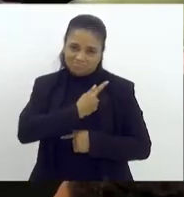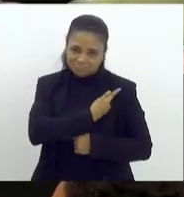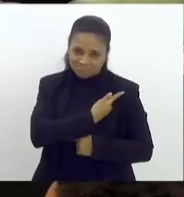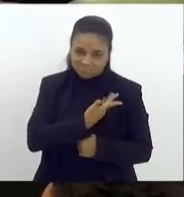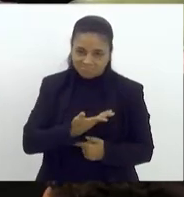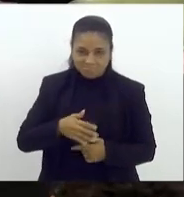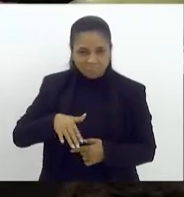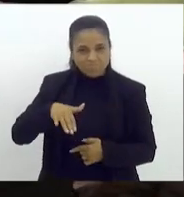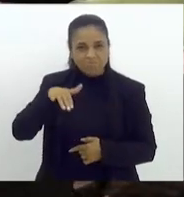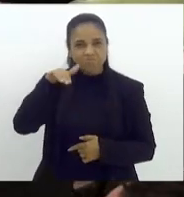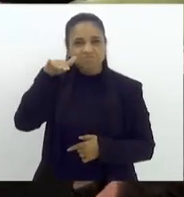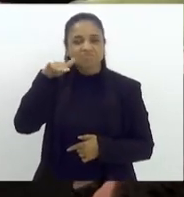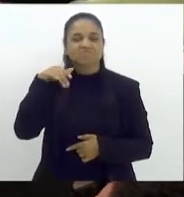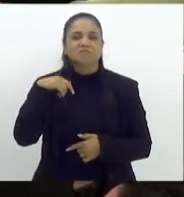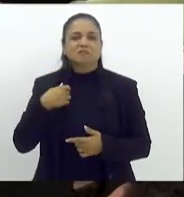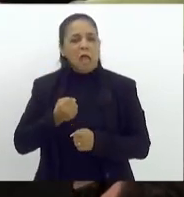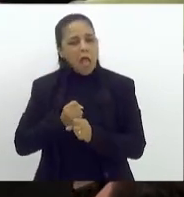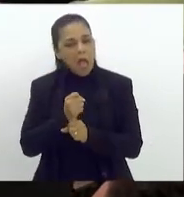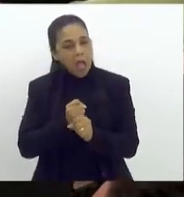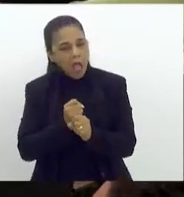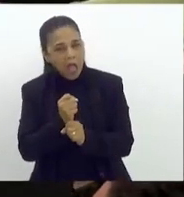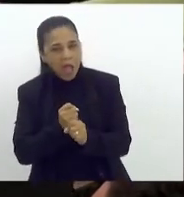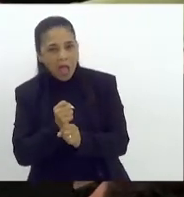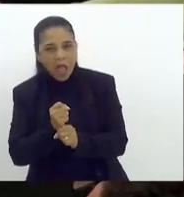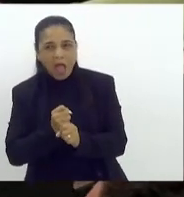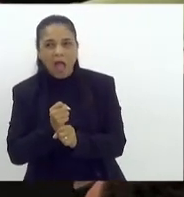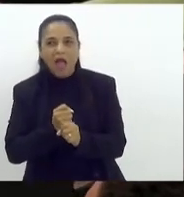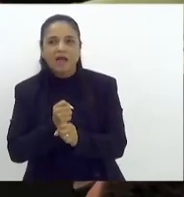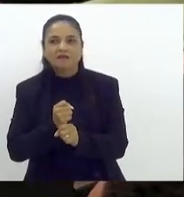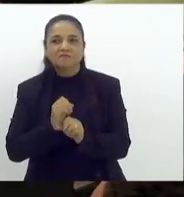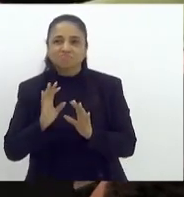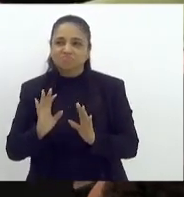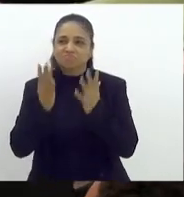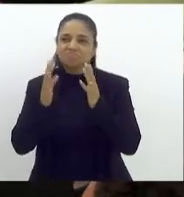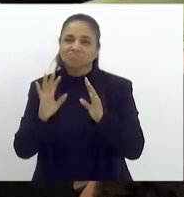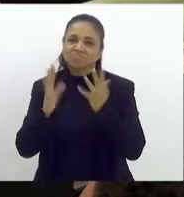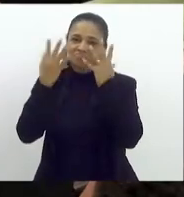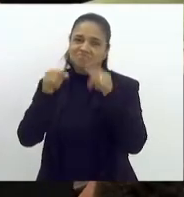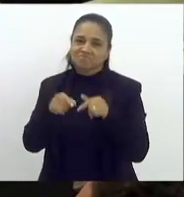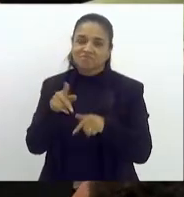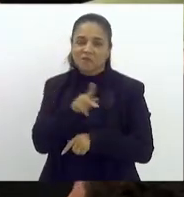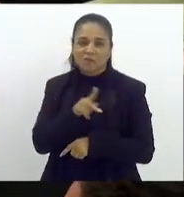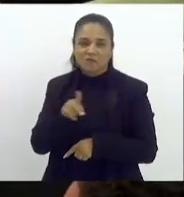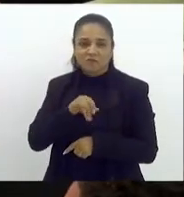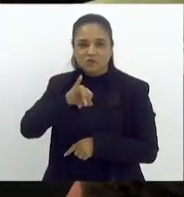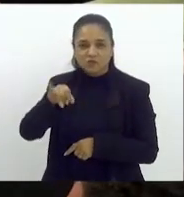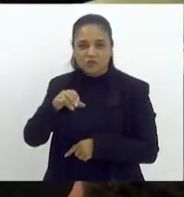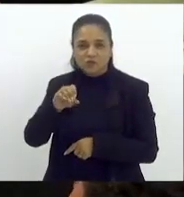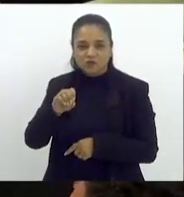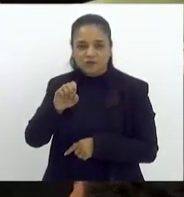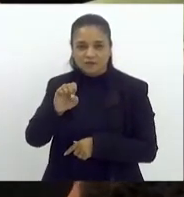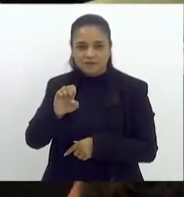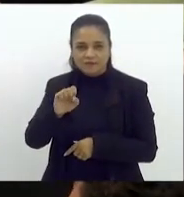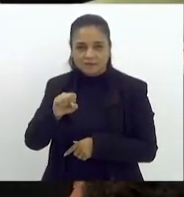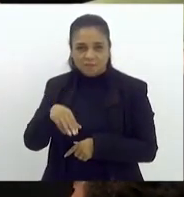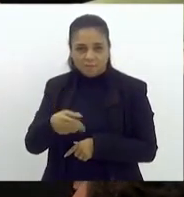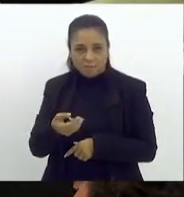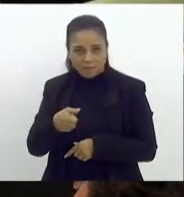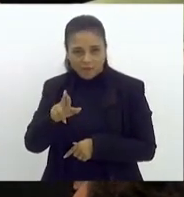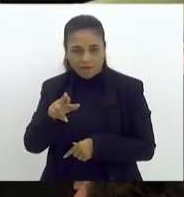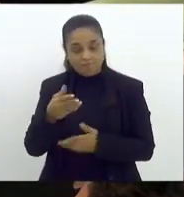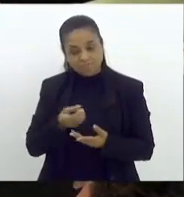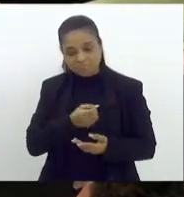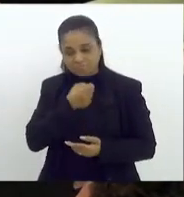muitos anos de pista salve salve Então tá com você